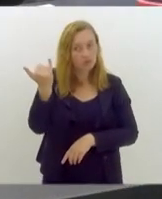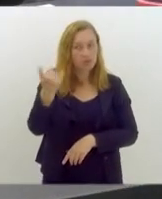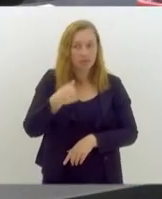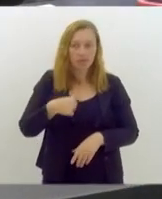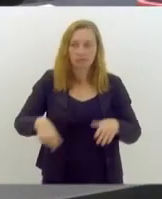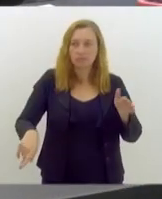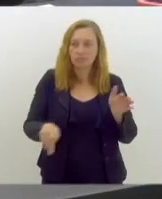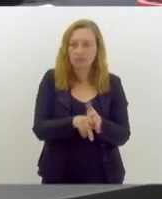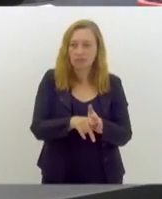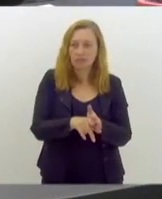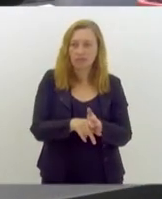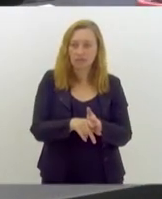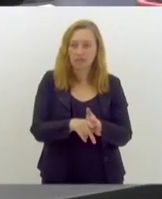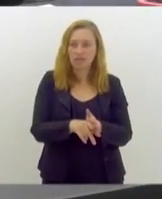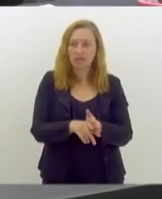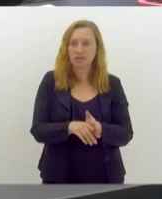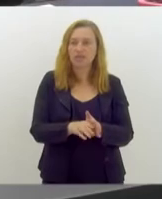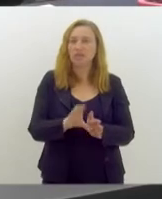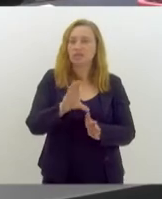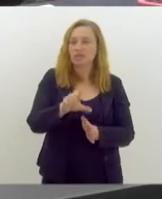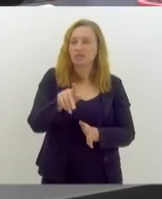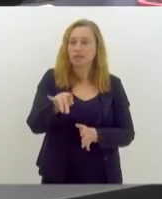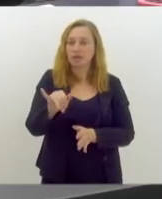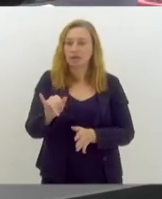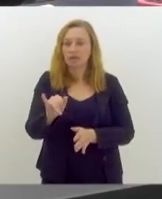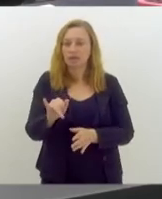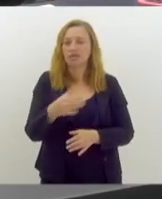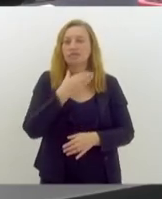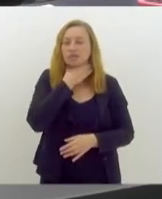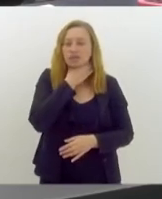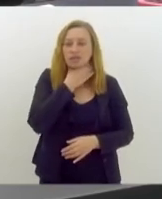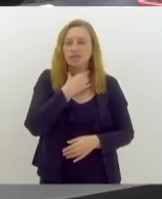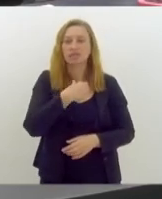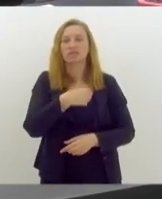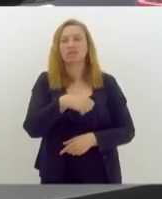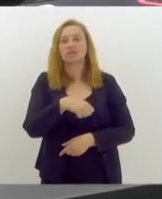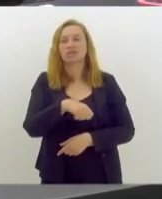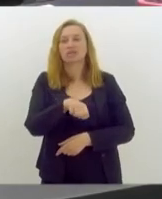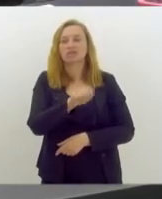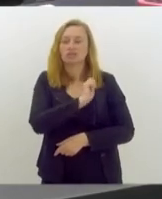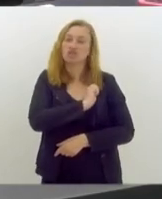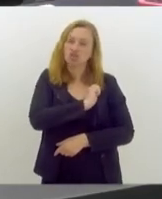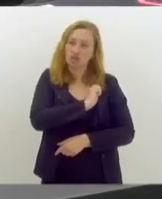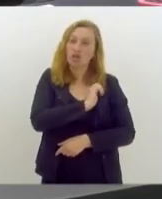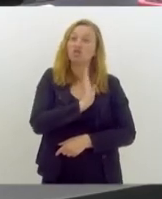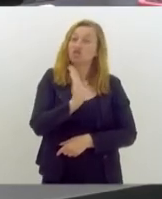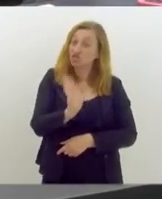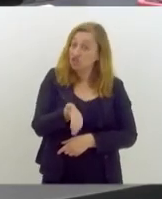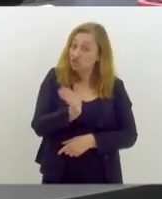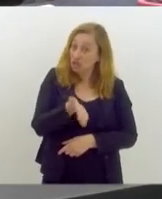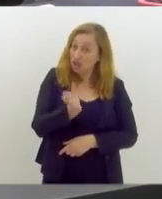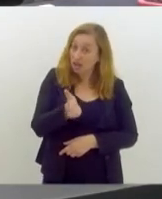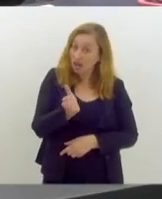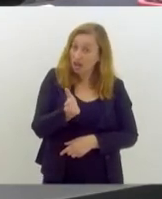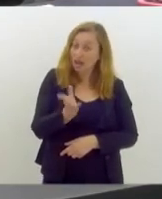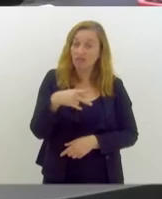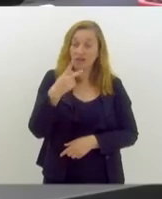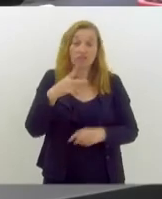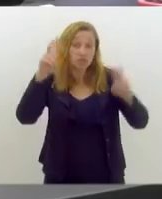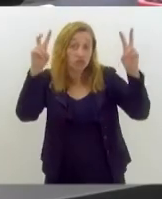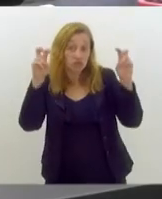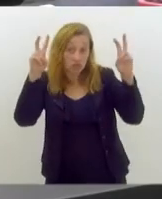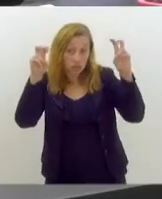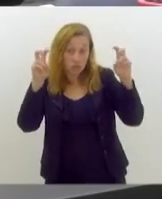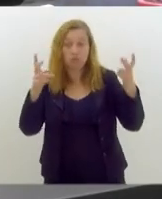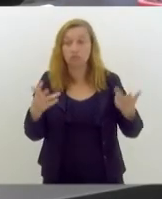membro da CPI da crise fiscal não é porque na já na CPP da crise fiscal Fernando nós já tratamos de questões